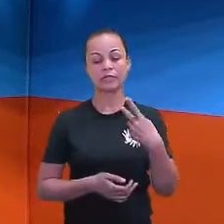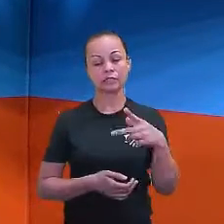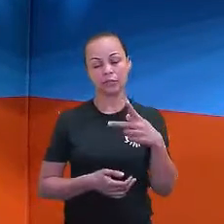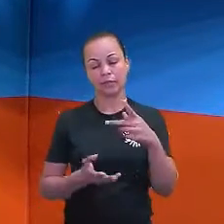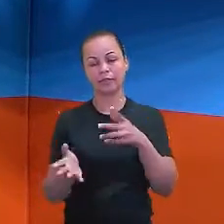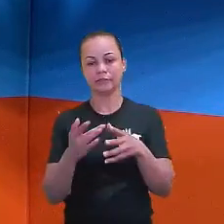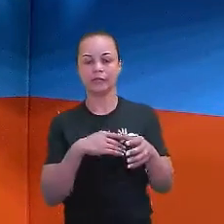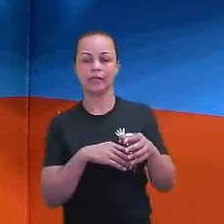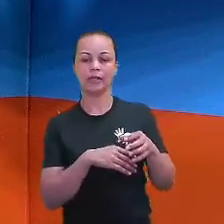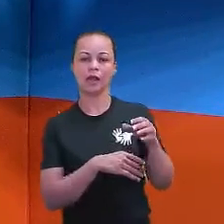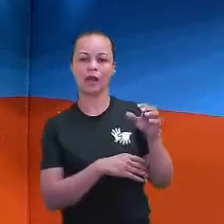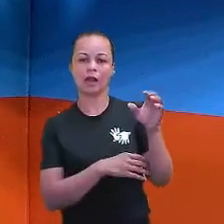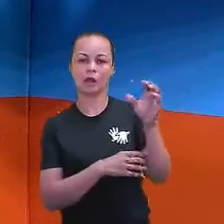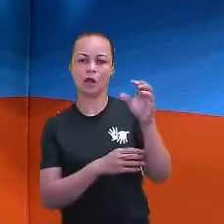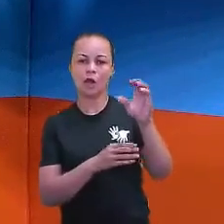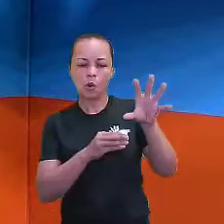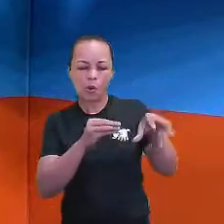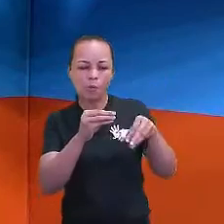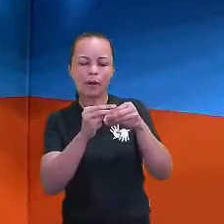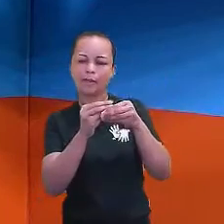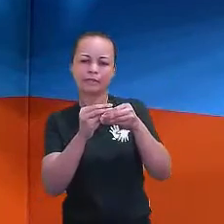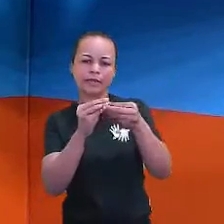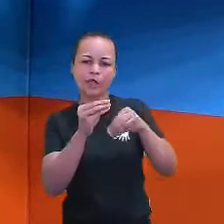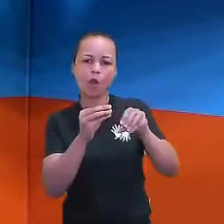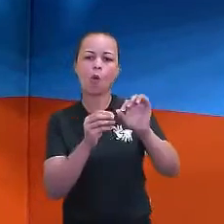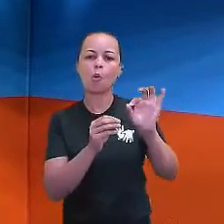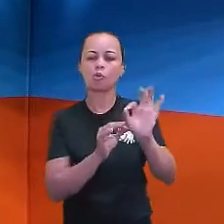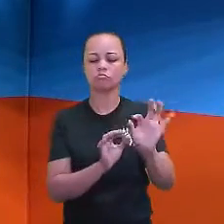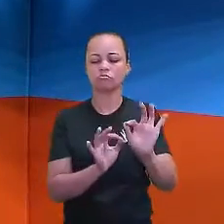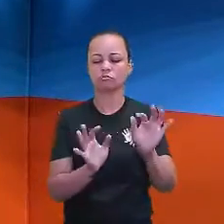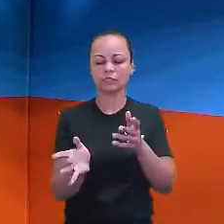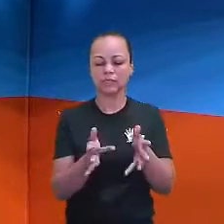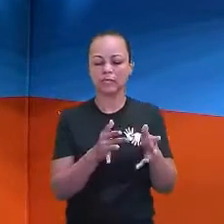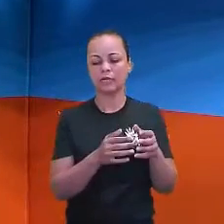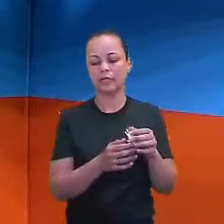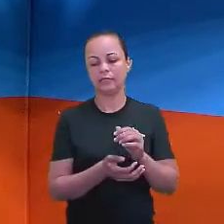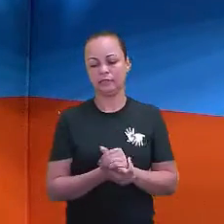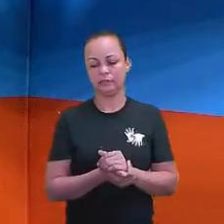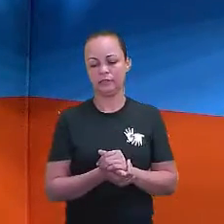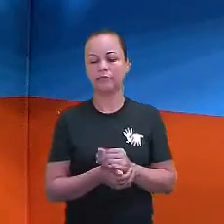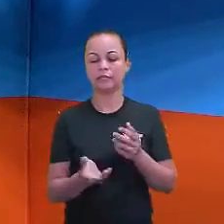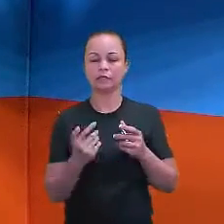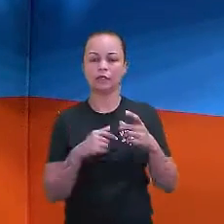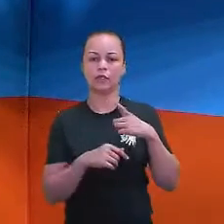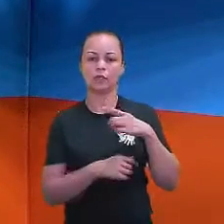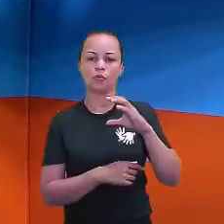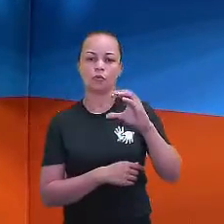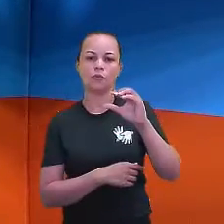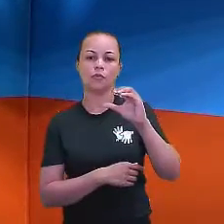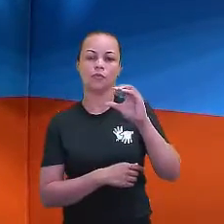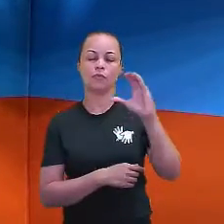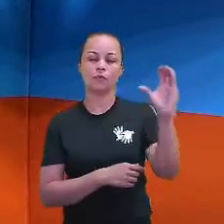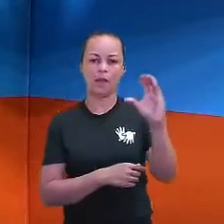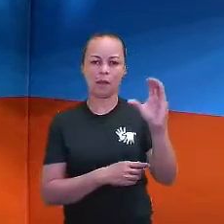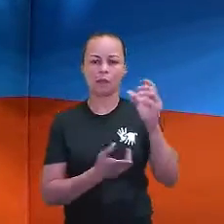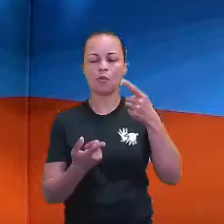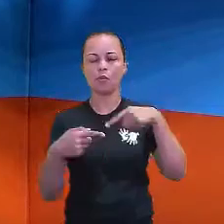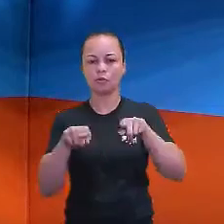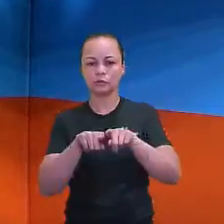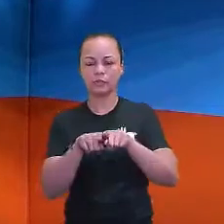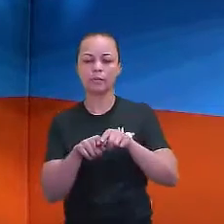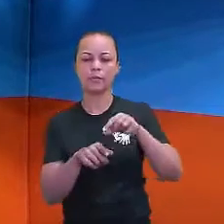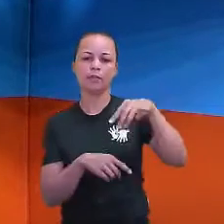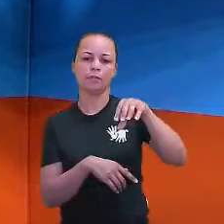A combustão completa é aquela que produz o CO2, o dióxido de carbono. E a incompleta, monóxido de carbono, que, diga-se de passagem,